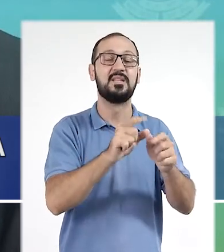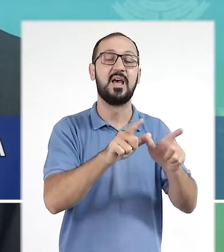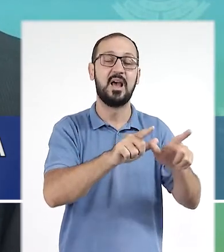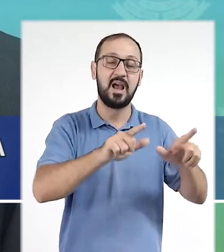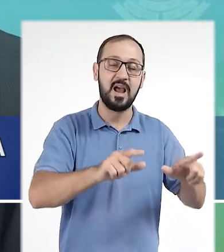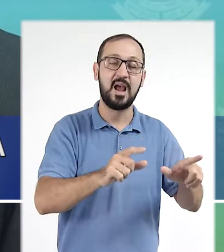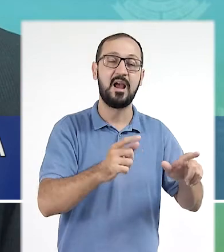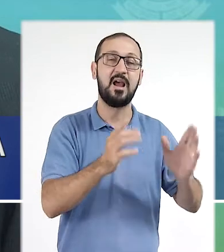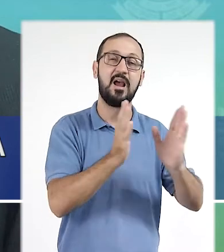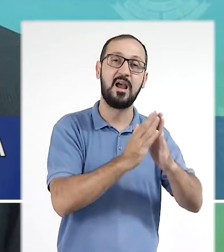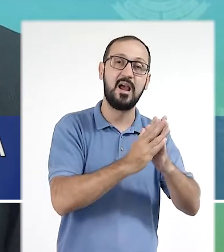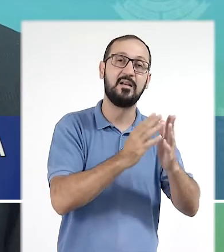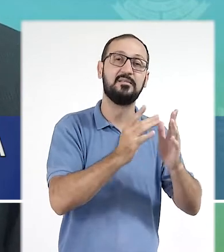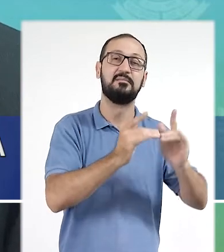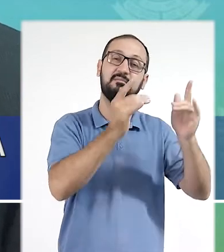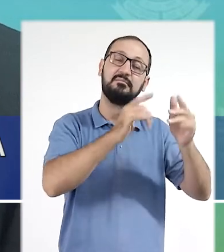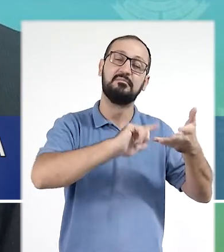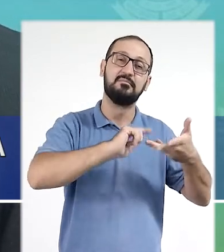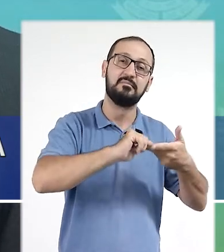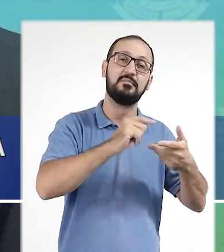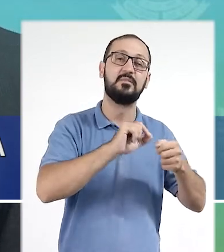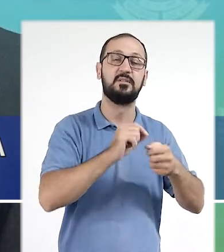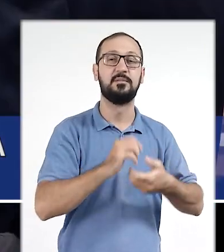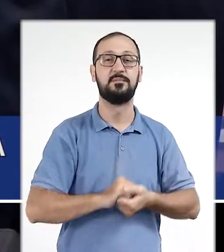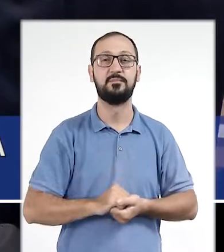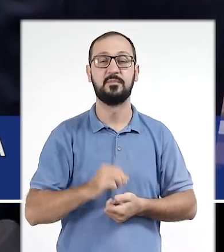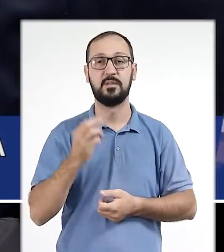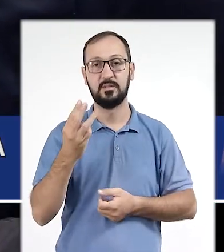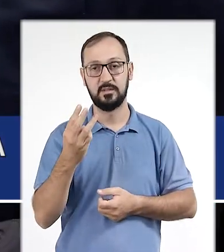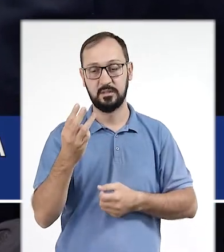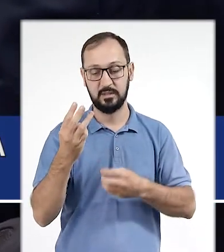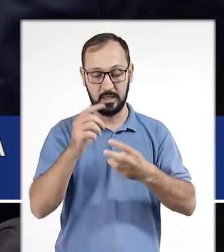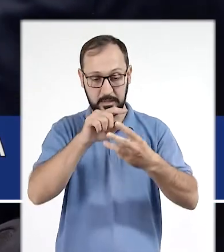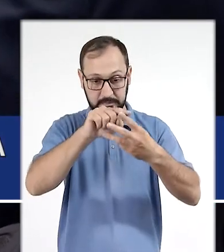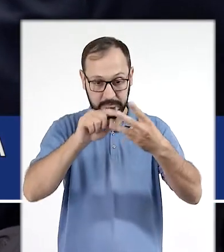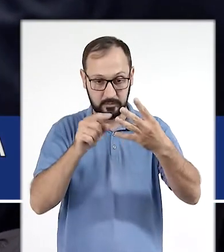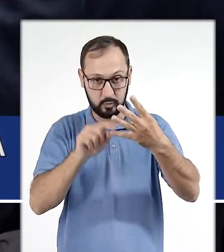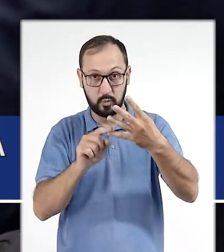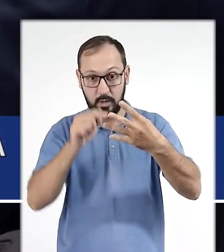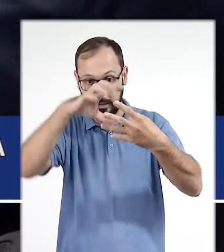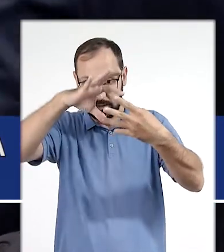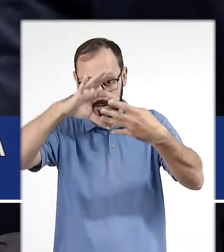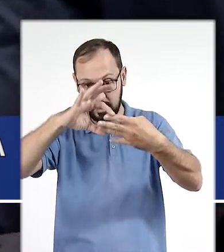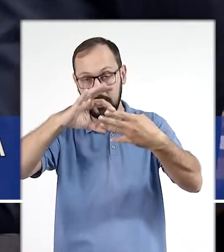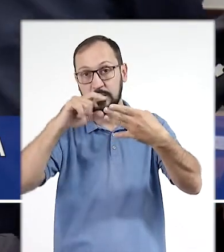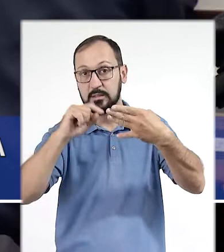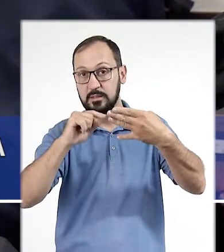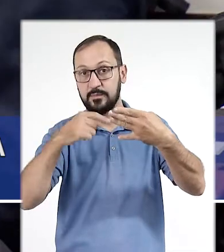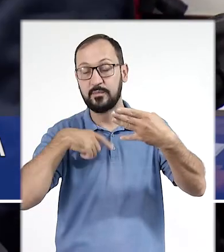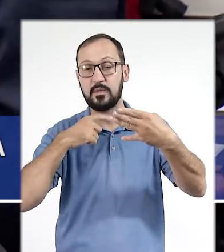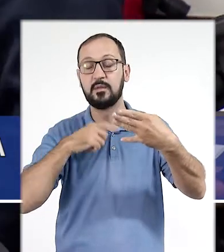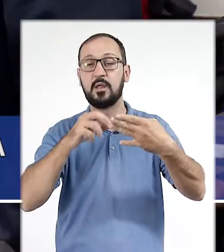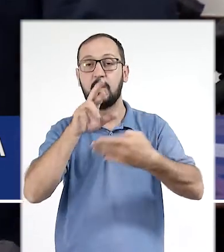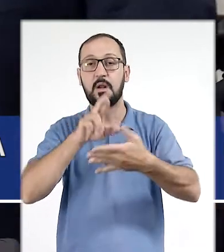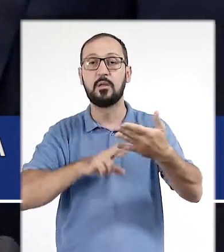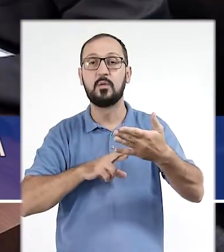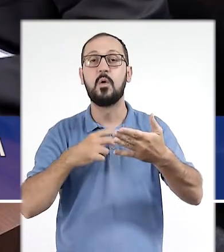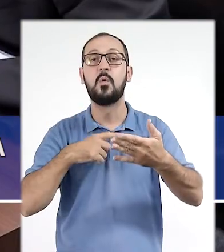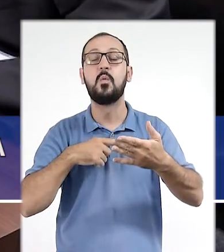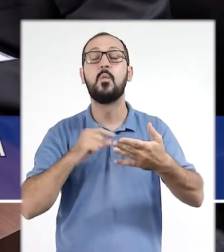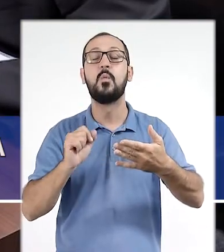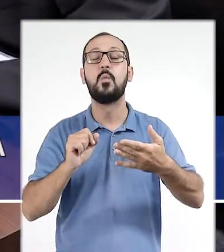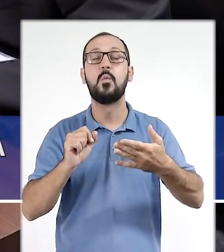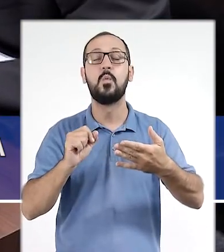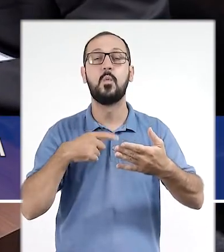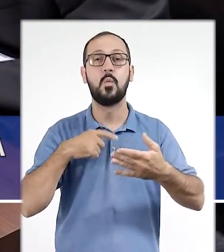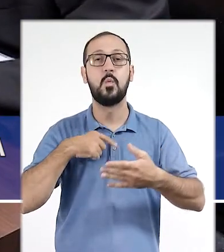poder ali registrar as suas escrituras. 3 dos 4 projetos relativos às taxas cartorárias estão sob a relatoria do